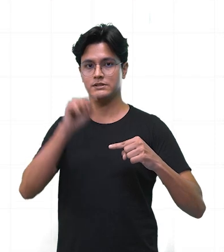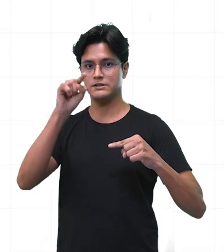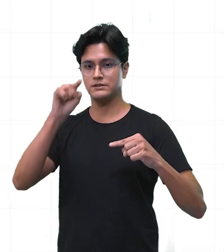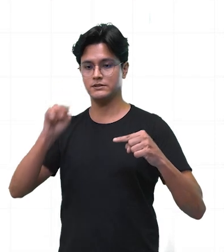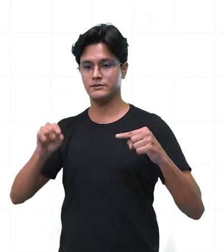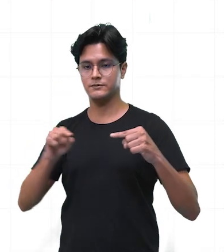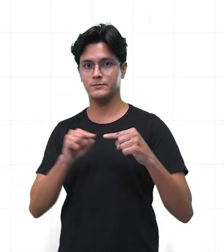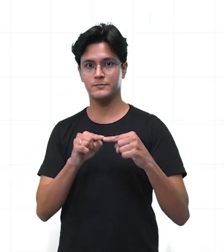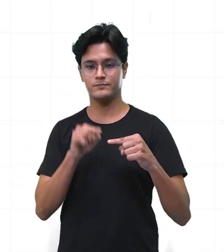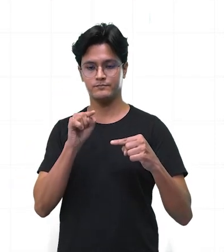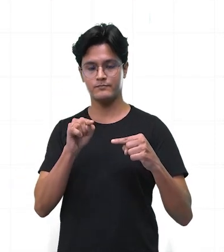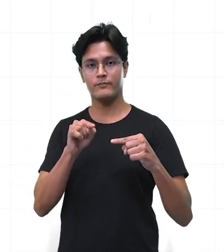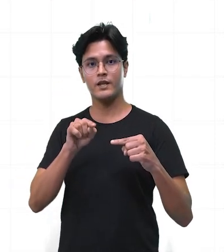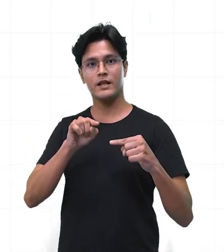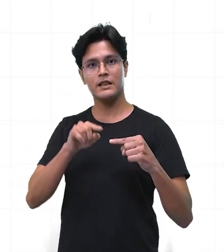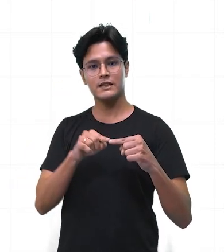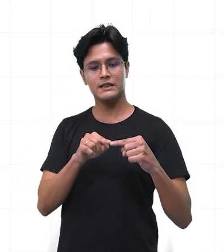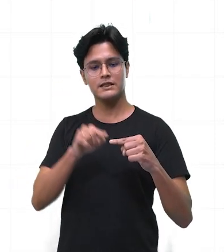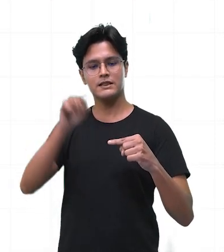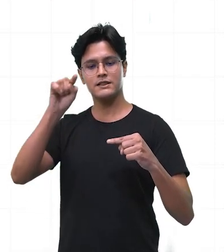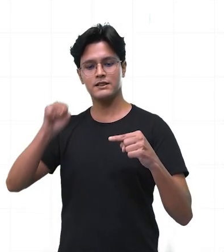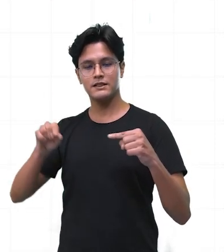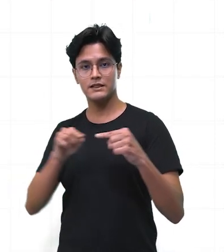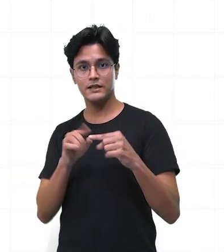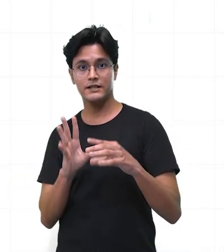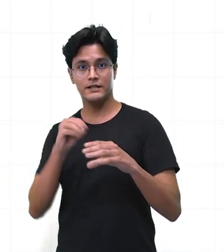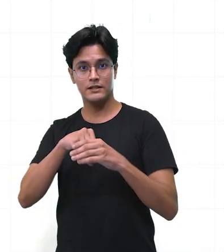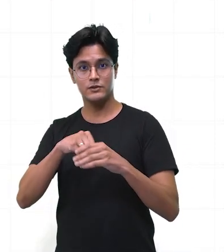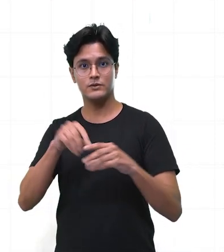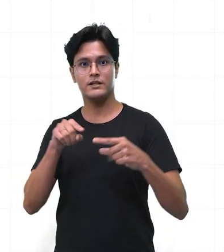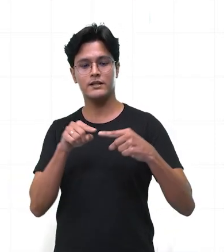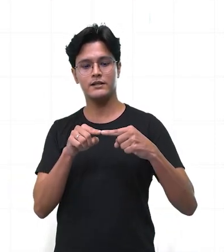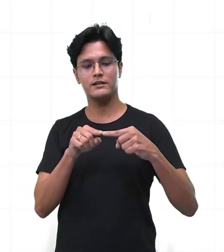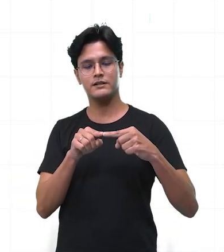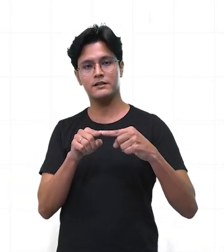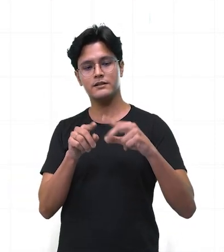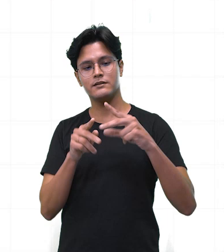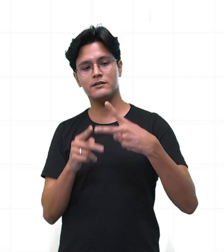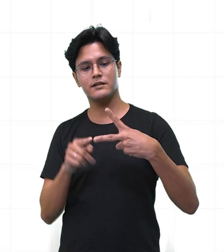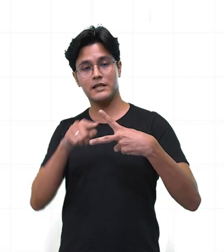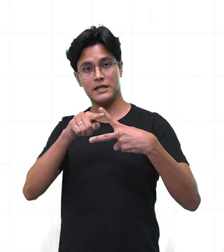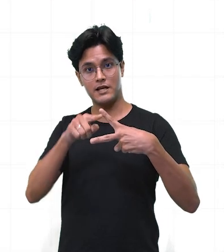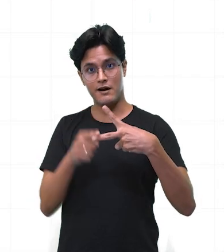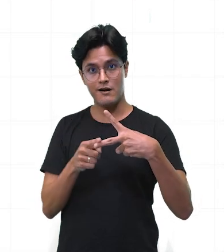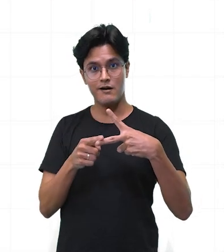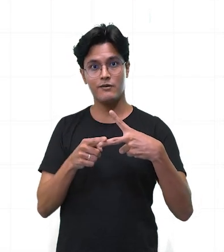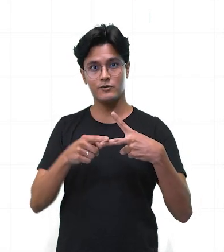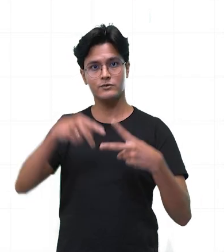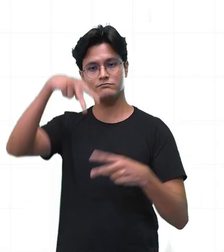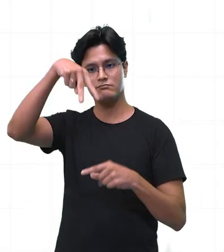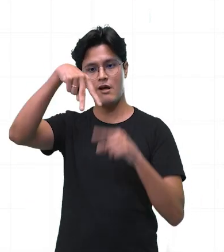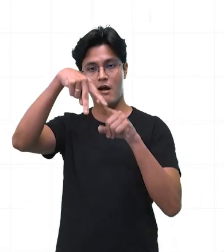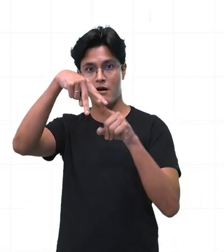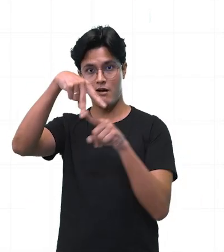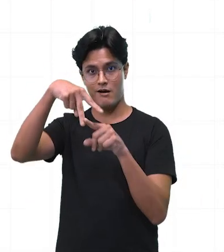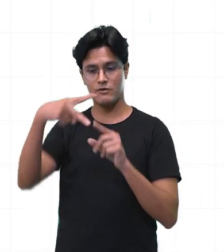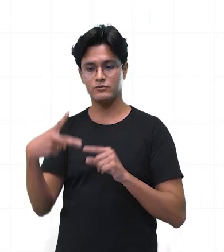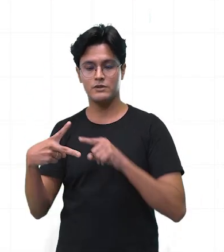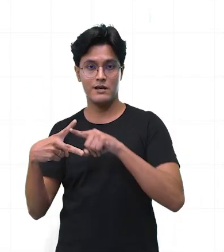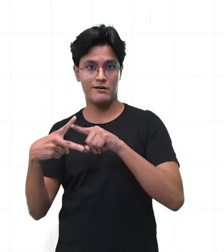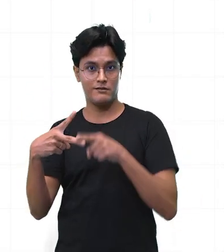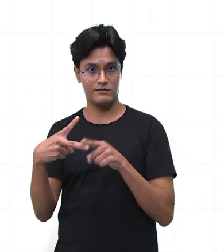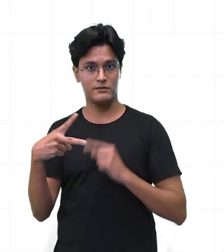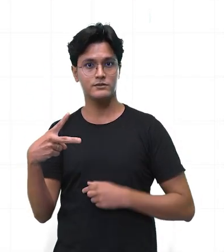forma são ângulos internos. Se eu tenho ângulos internos, então eu posso somar, né, esses ângulos. E